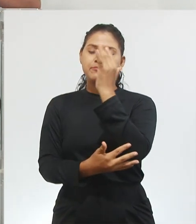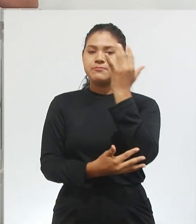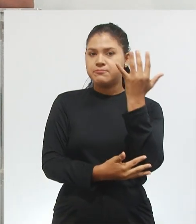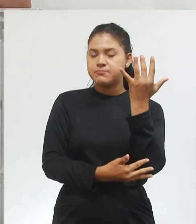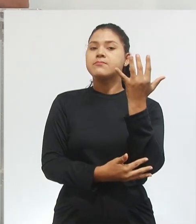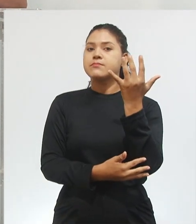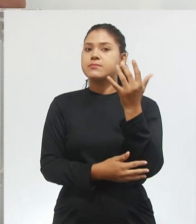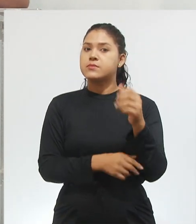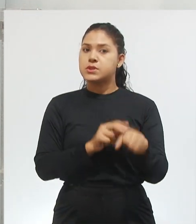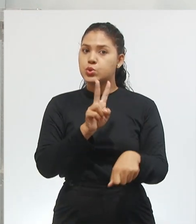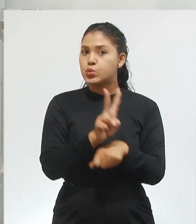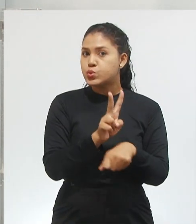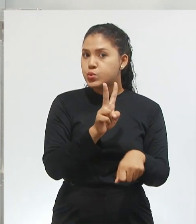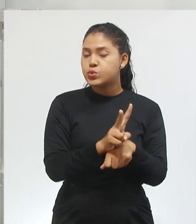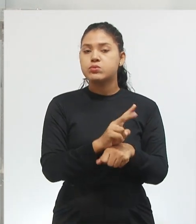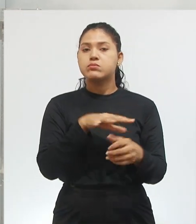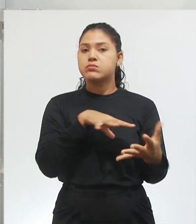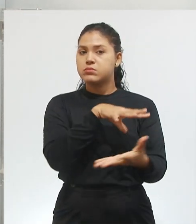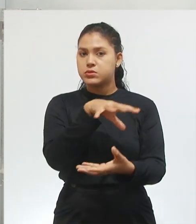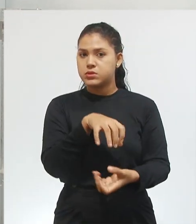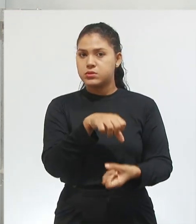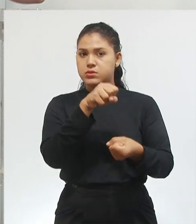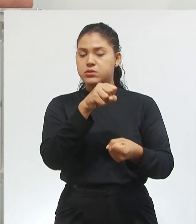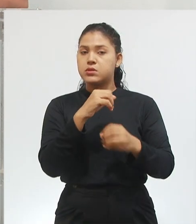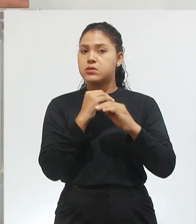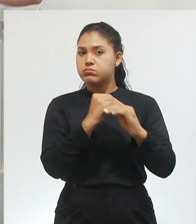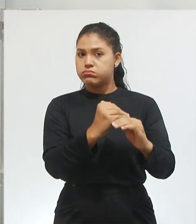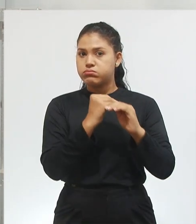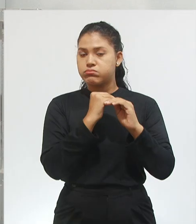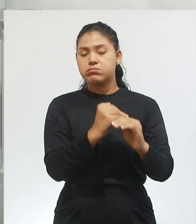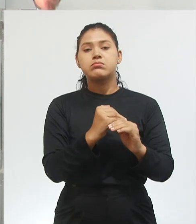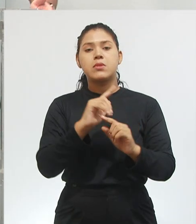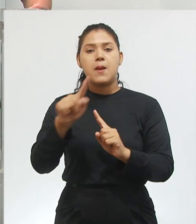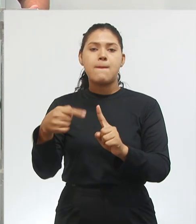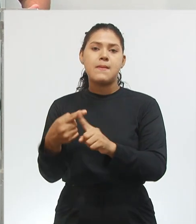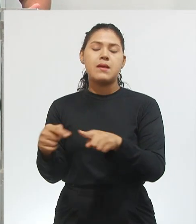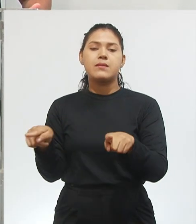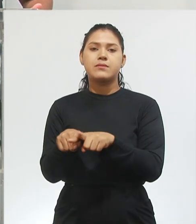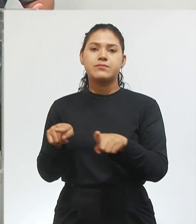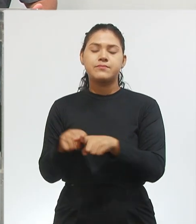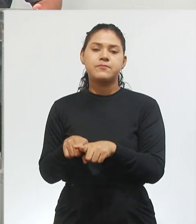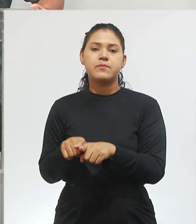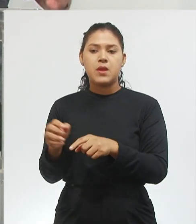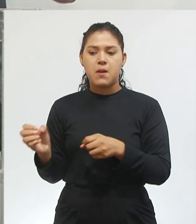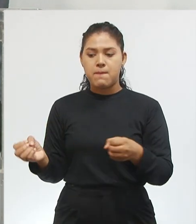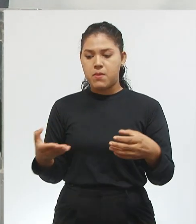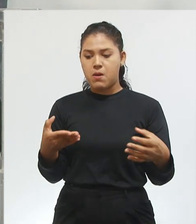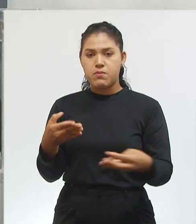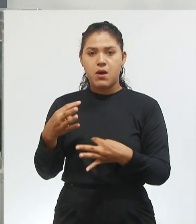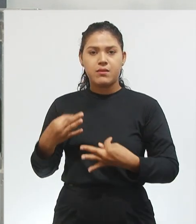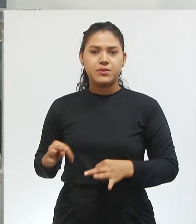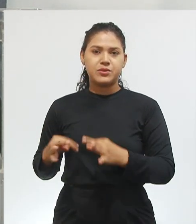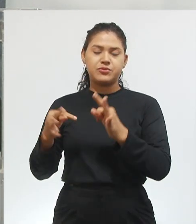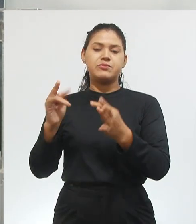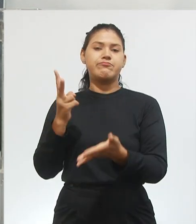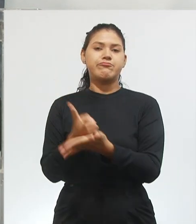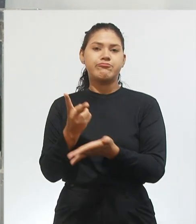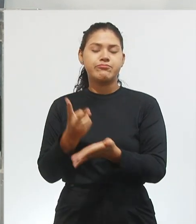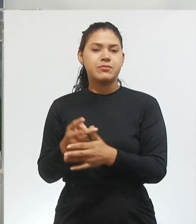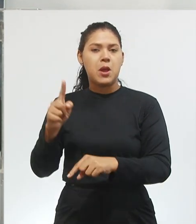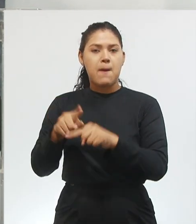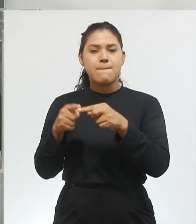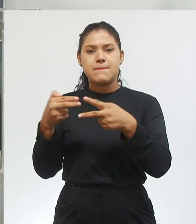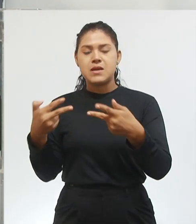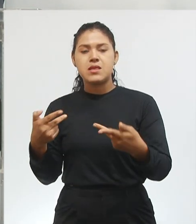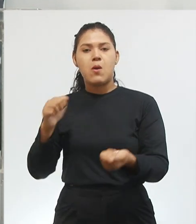da sustentabilidade lembra de manter o equilíbrio das coisas como também na questão da Inovação de sempre oferecer um produto